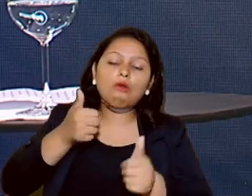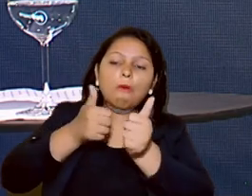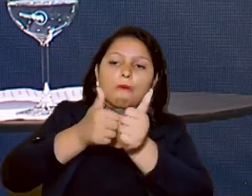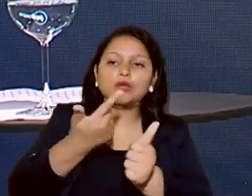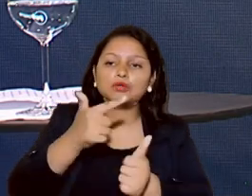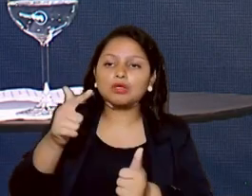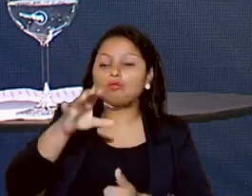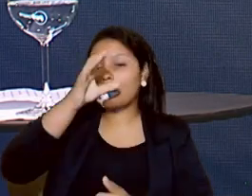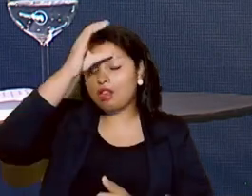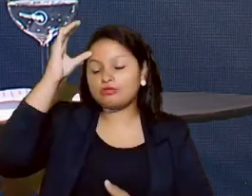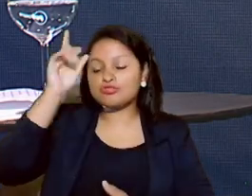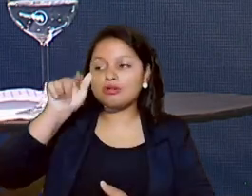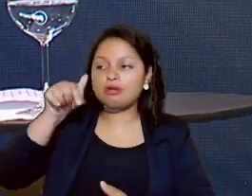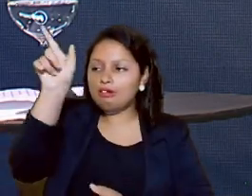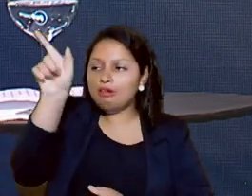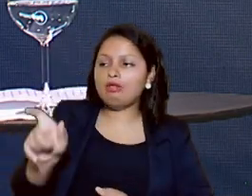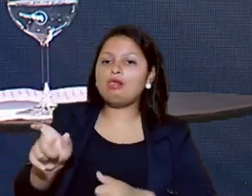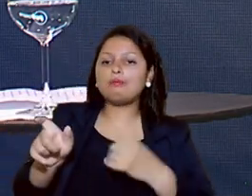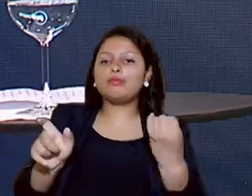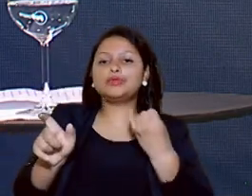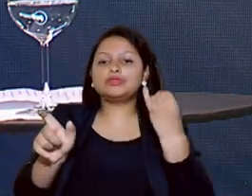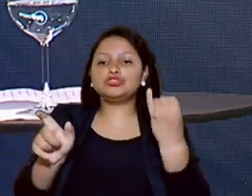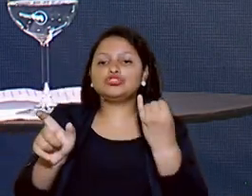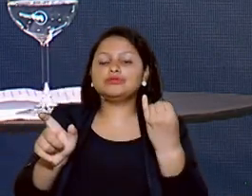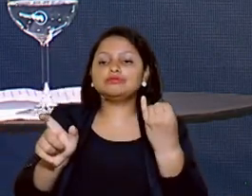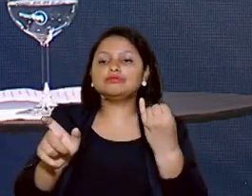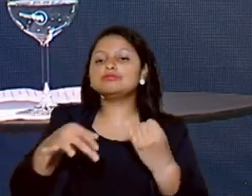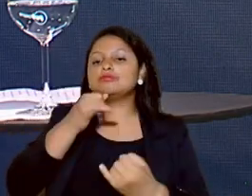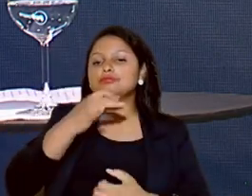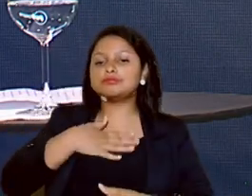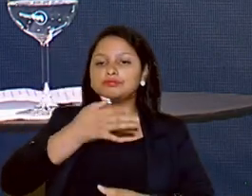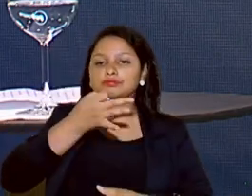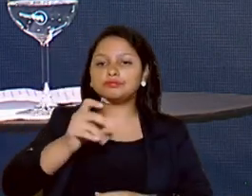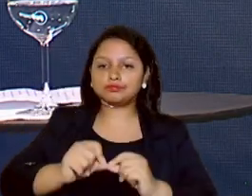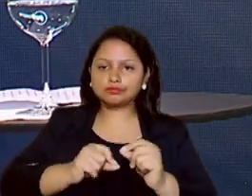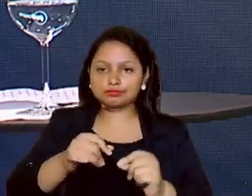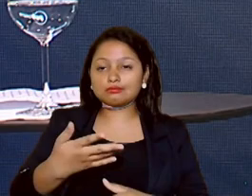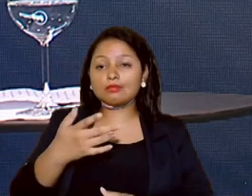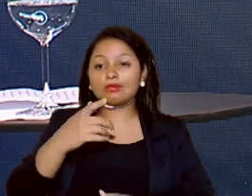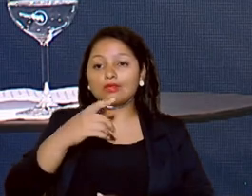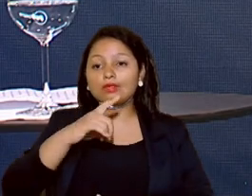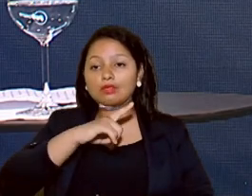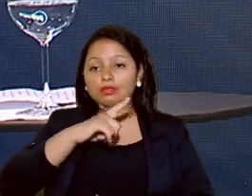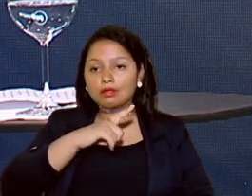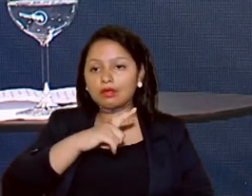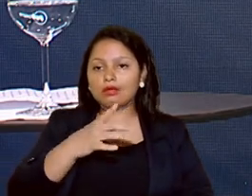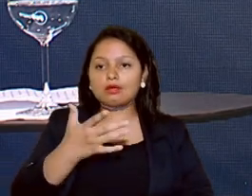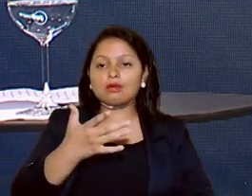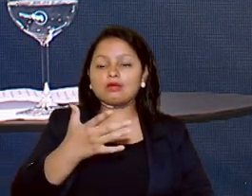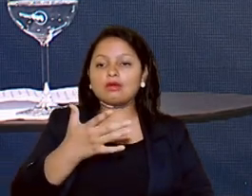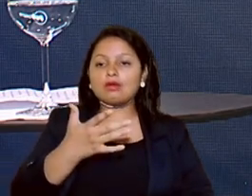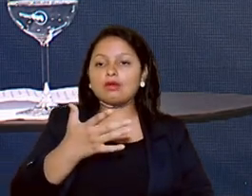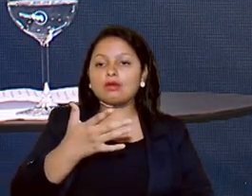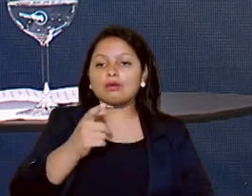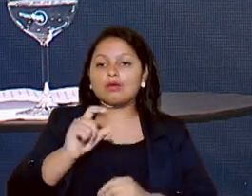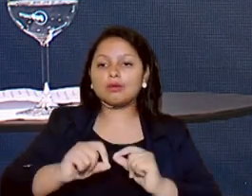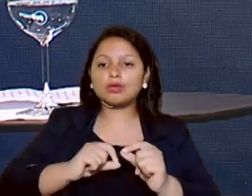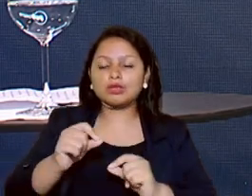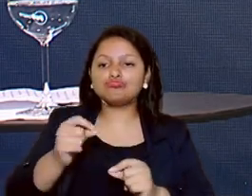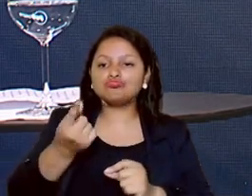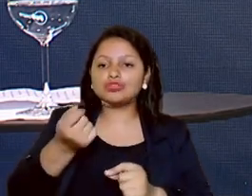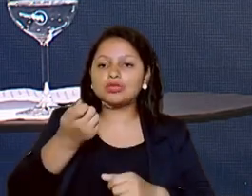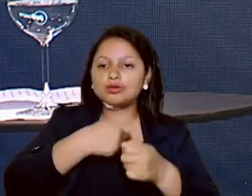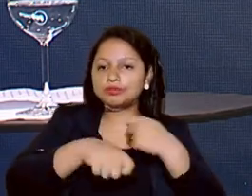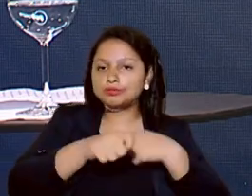é fundamental tá então eu acho que por exemplo a gente tem uma mesa tem um volume muito grande de financiamento via